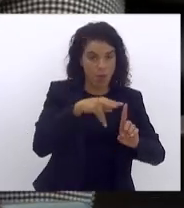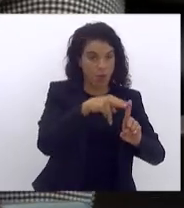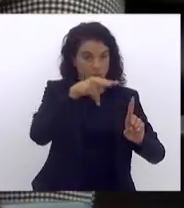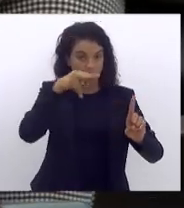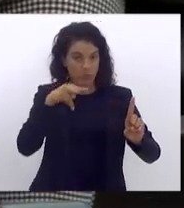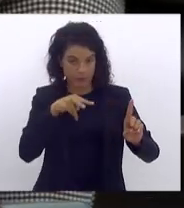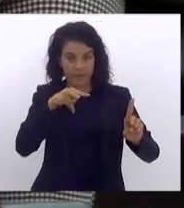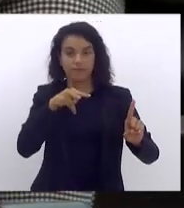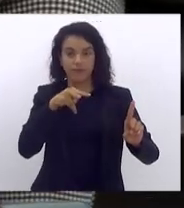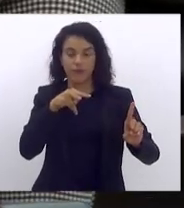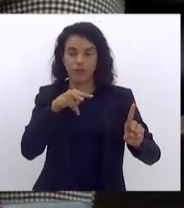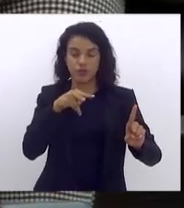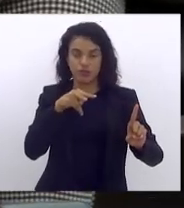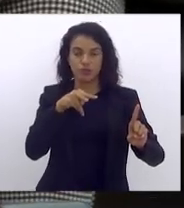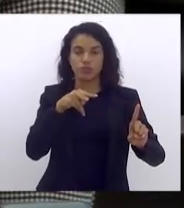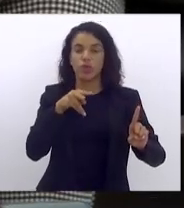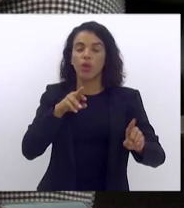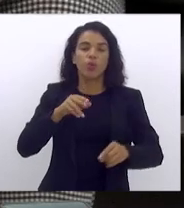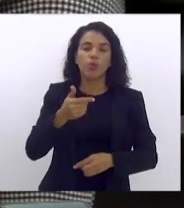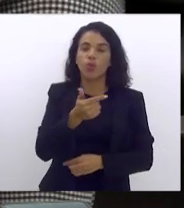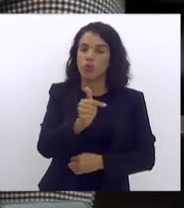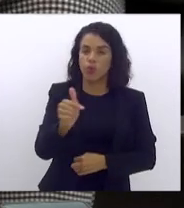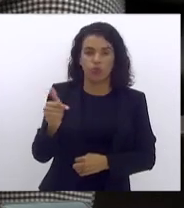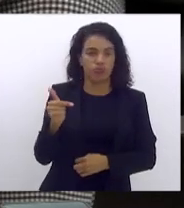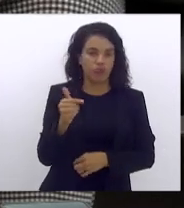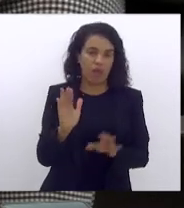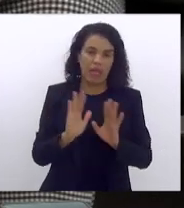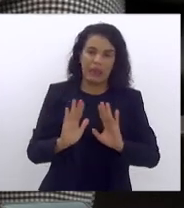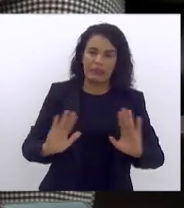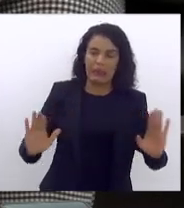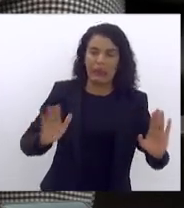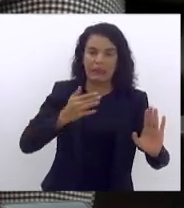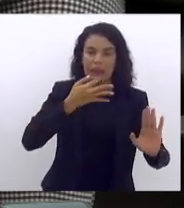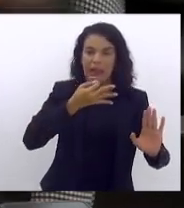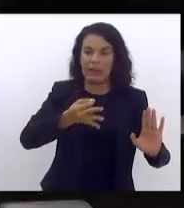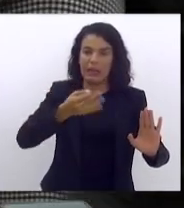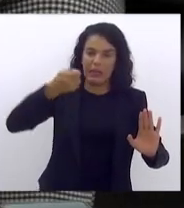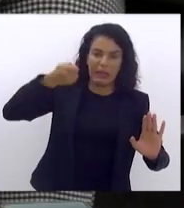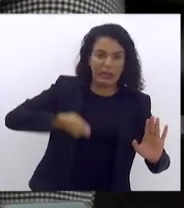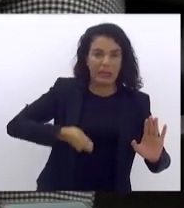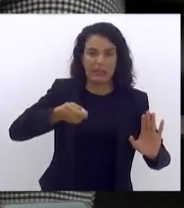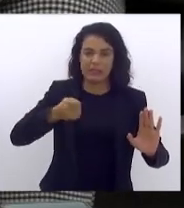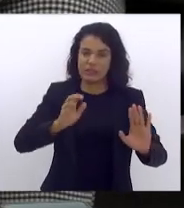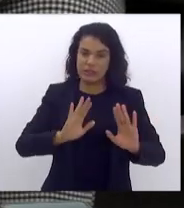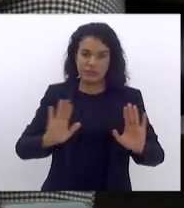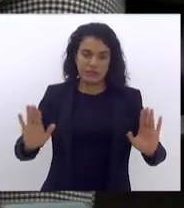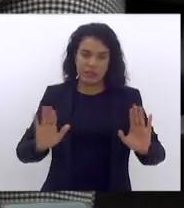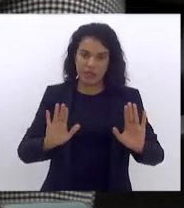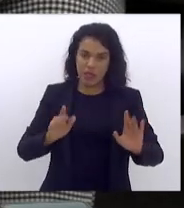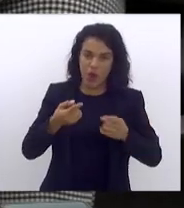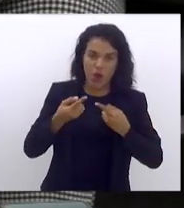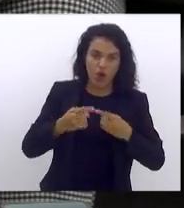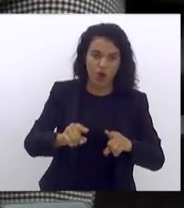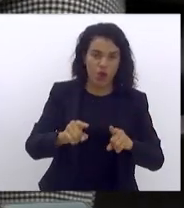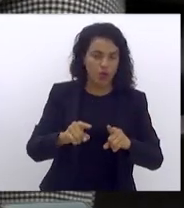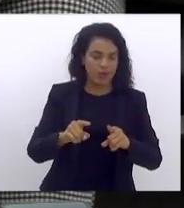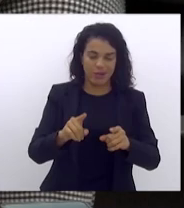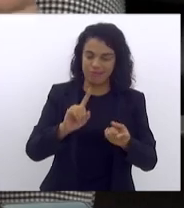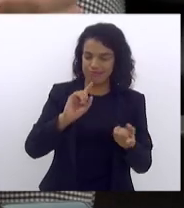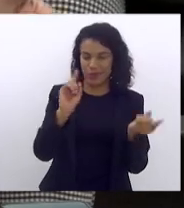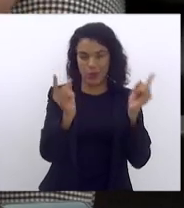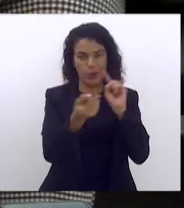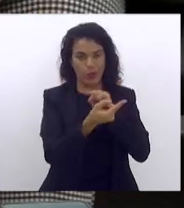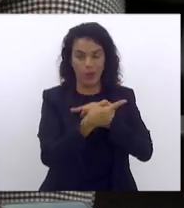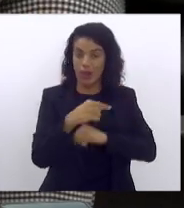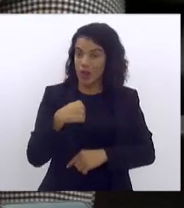vista do nosso mandato, não há nenhuma crítica a esse colegiado. Pelo contrário, a gente